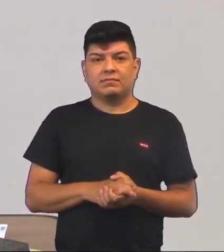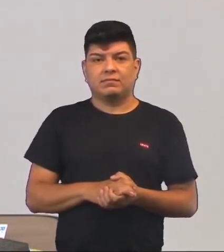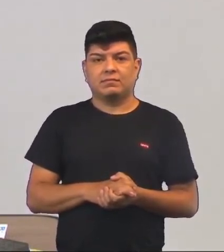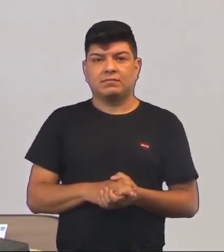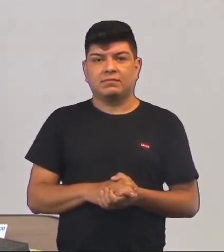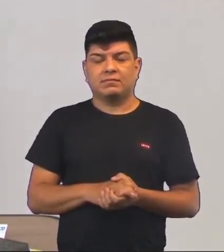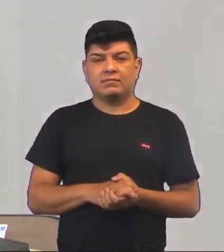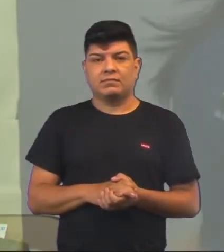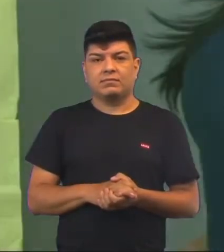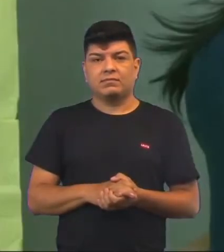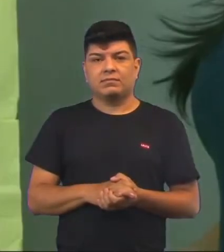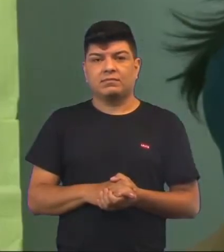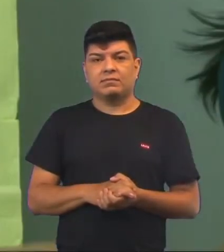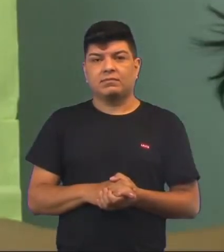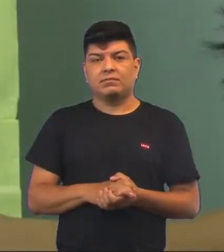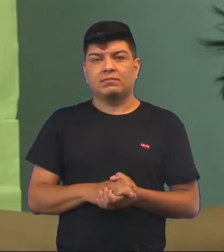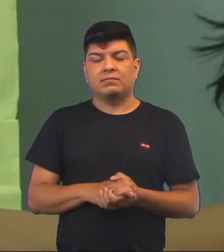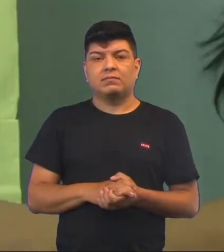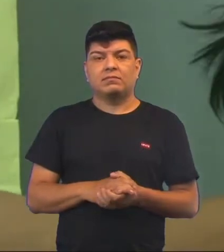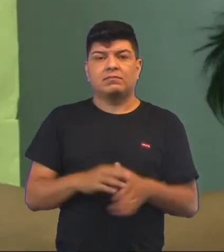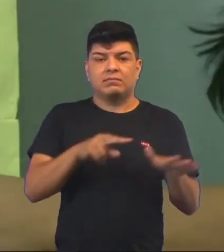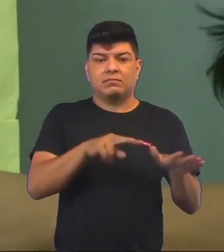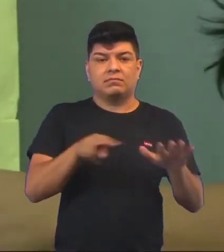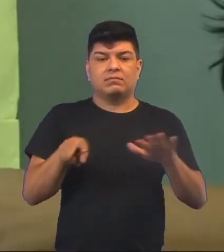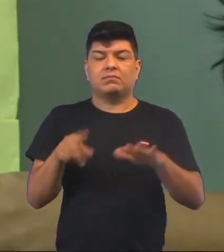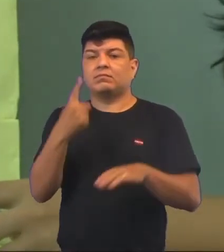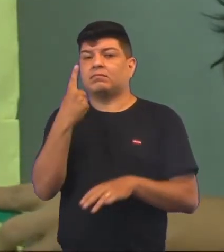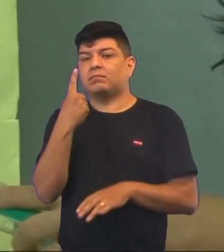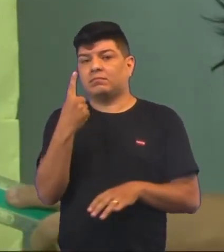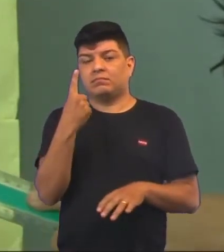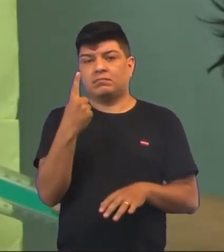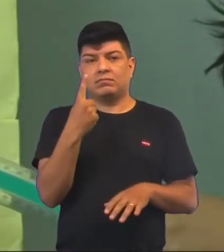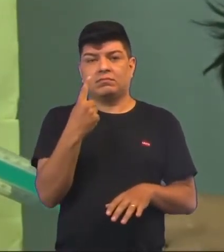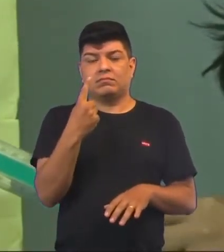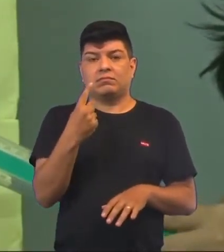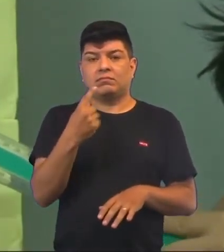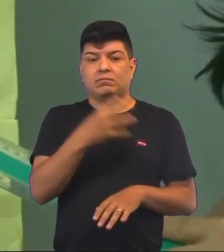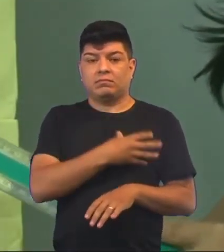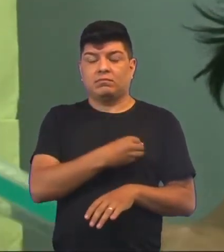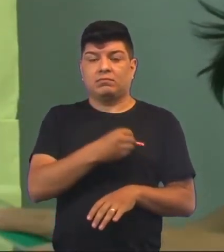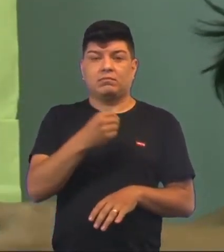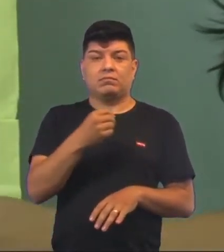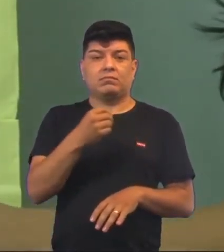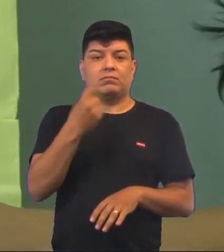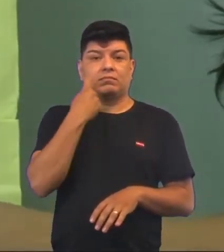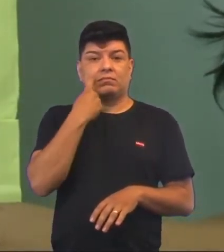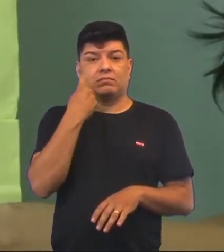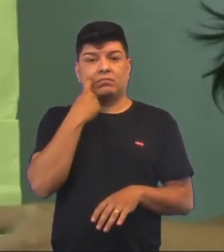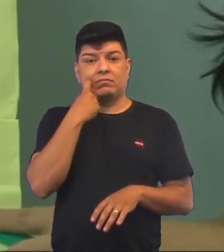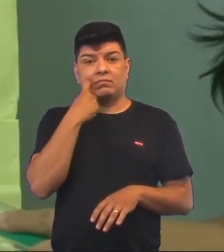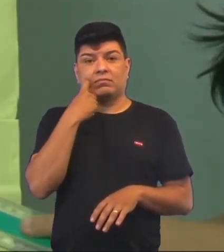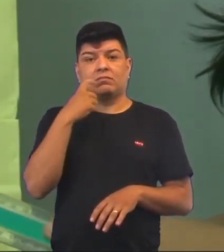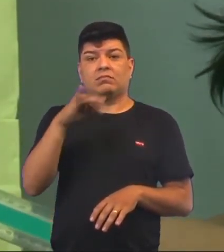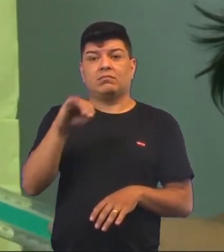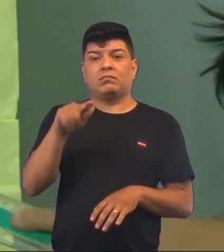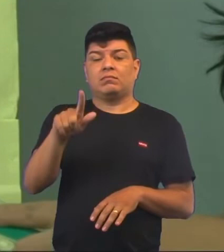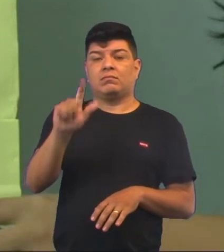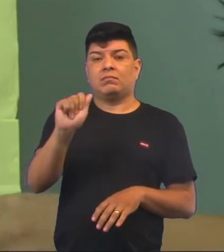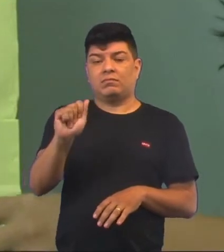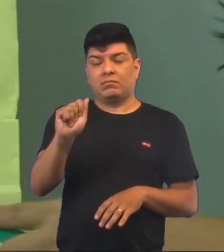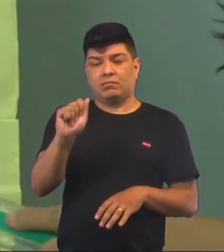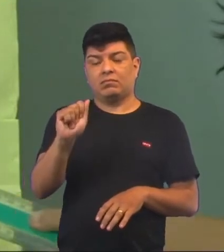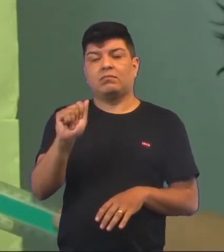Olha, quando aconteceu aí? Há uma semana, um filhote de peixe-boi marinho, apelidado de Tinga, foi encontrado